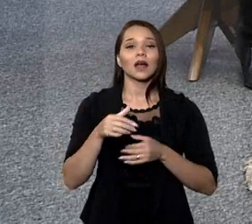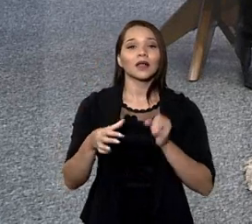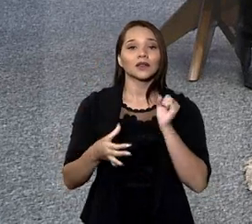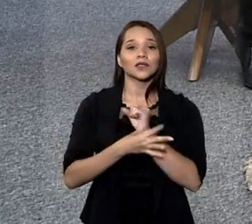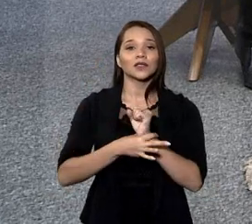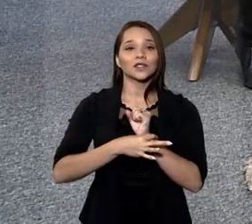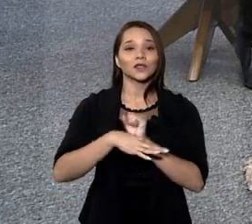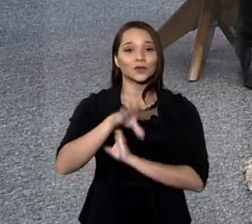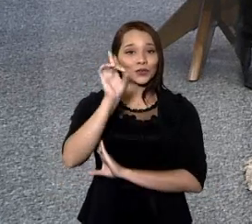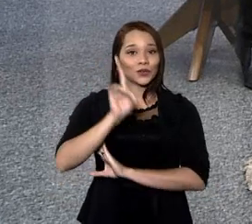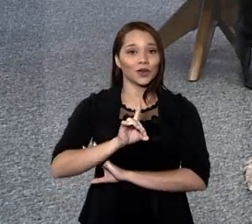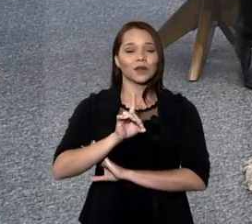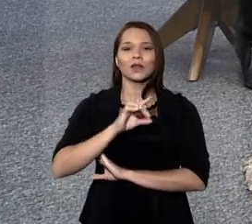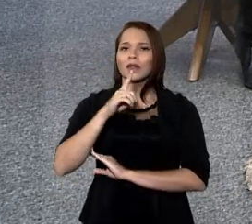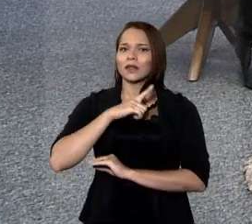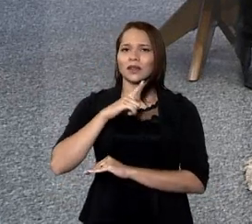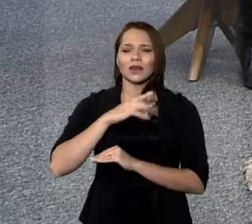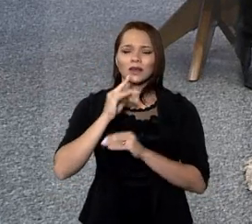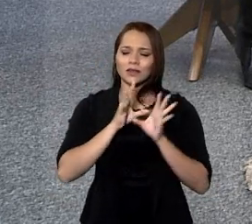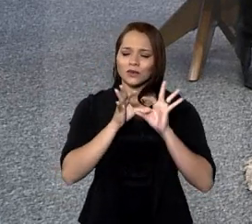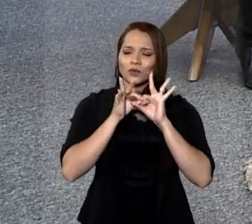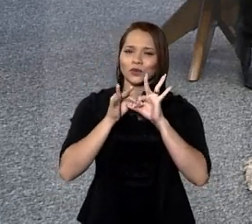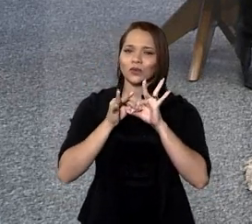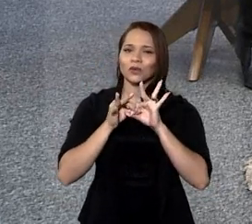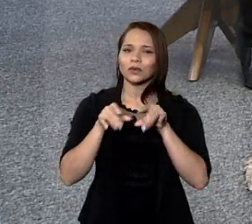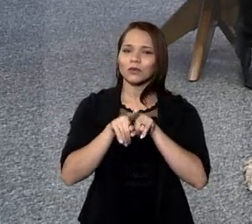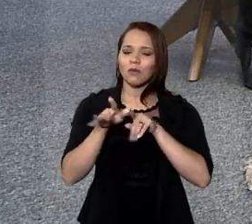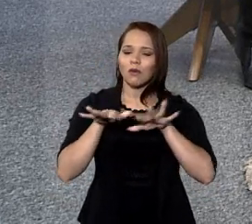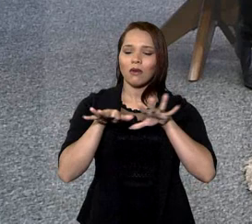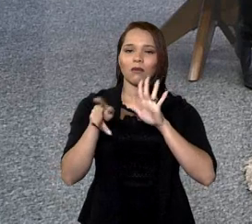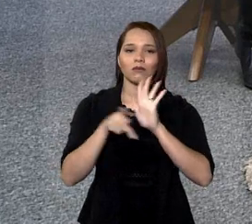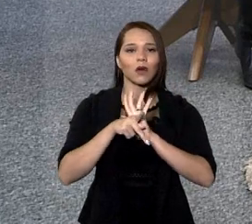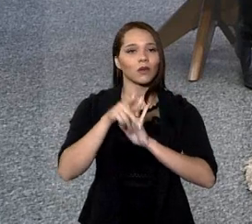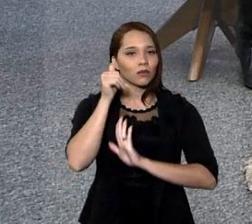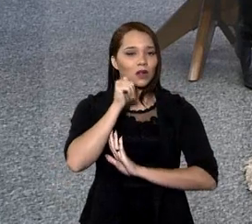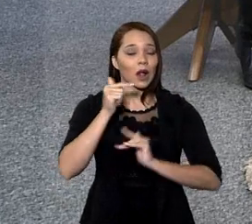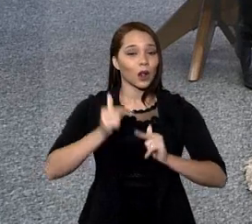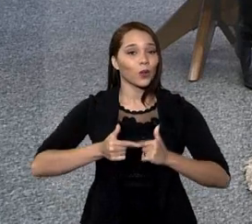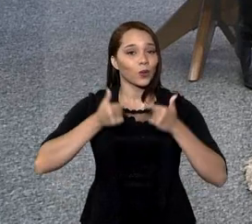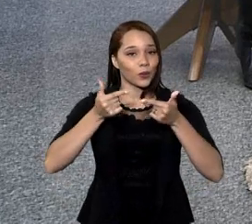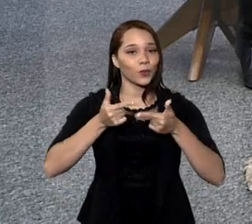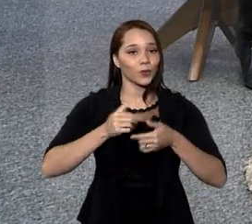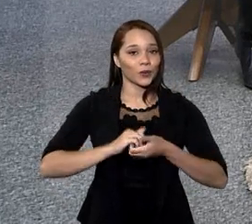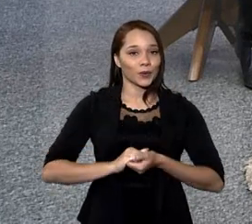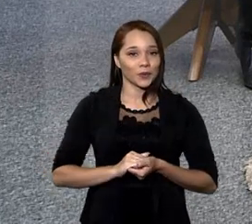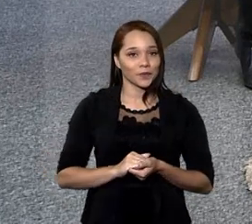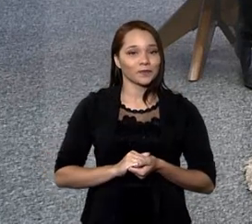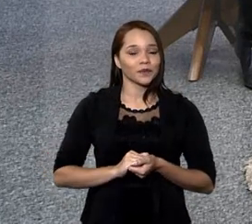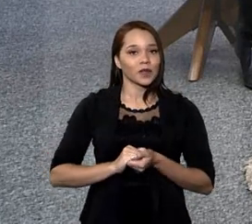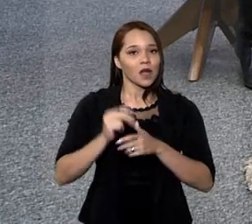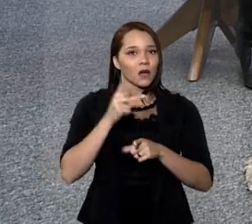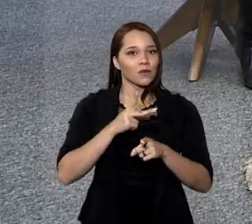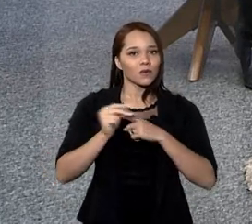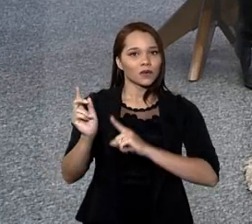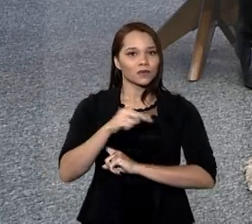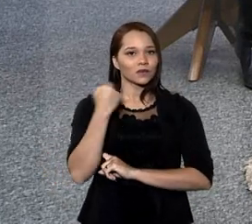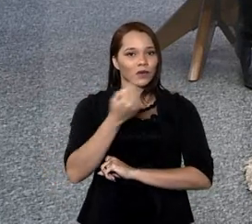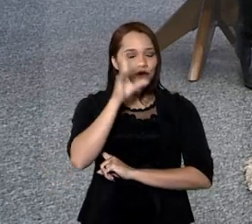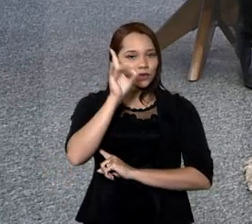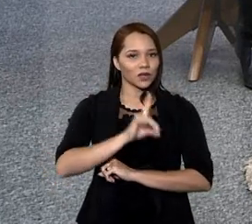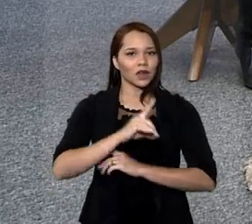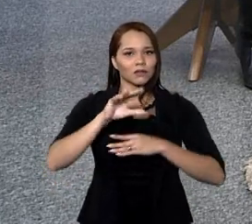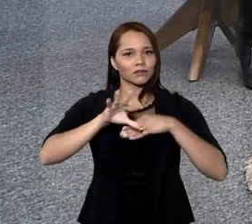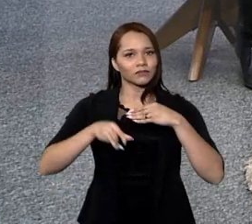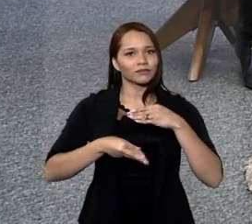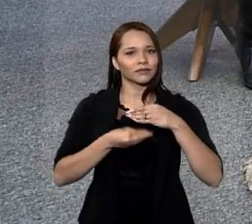essa garantia de direitos ela está muito atrelada ao movimento de mulheres né a luta então assim é o a conquista dos